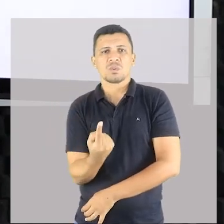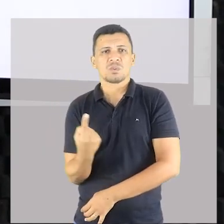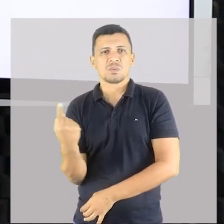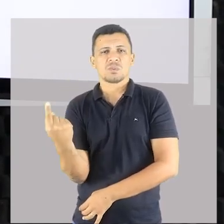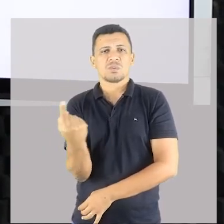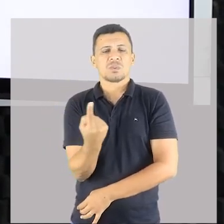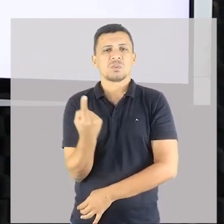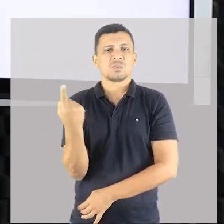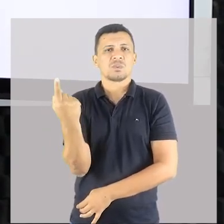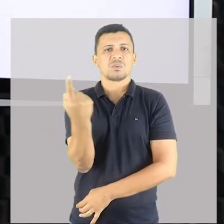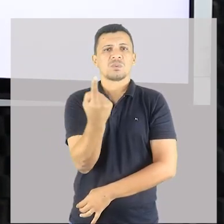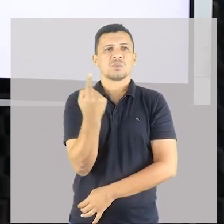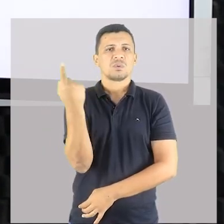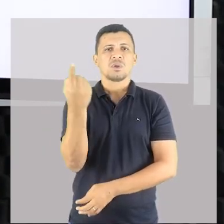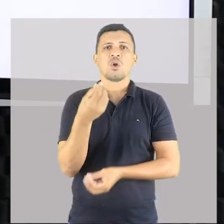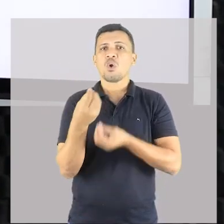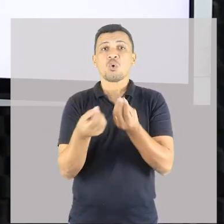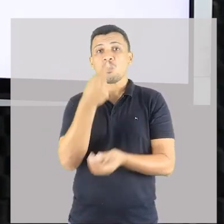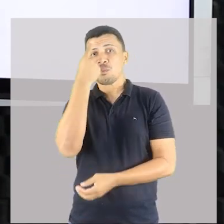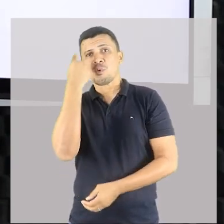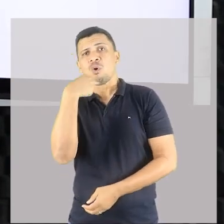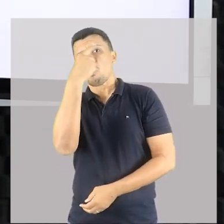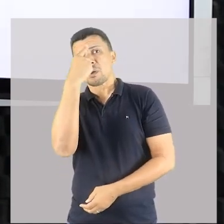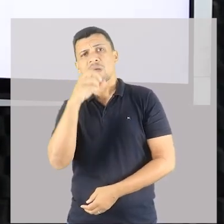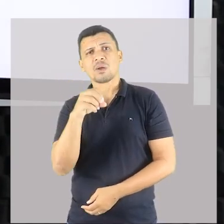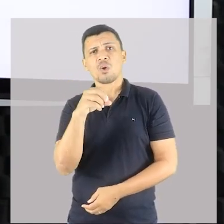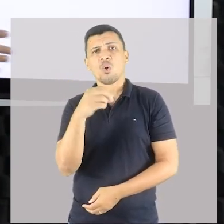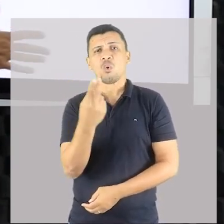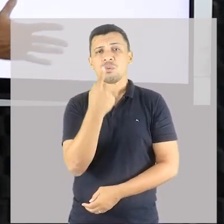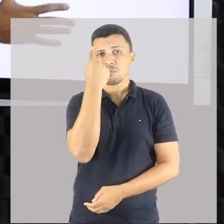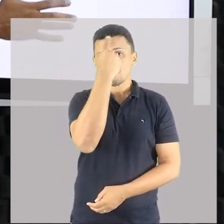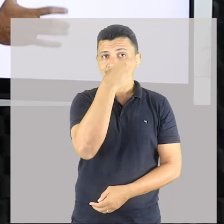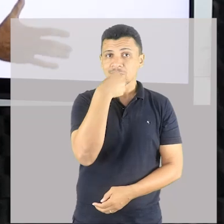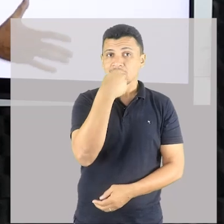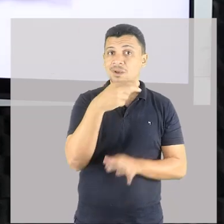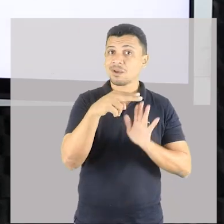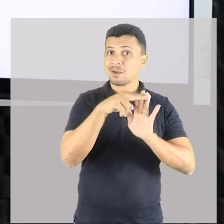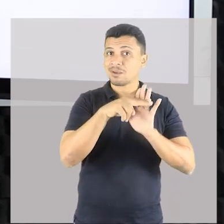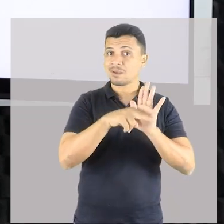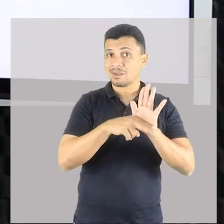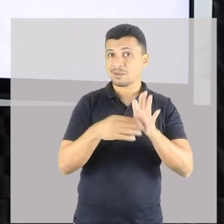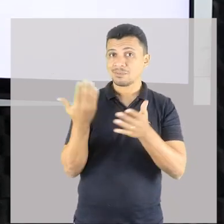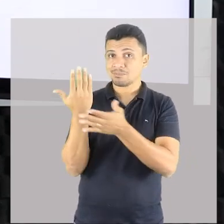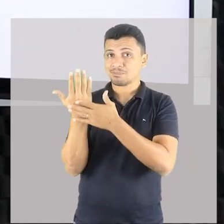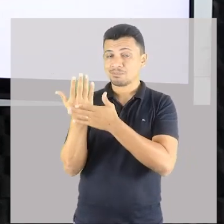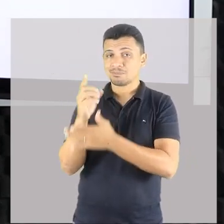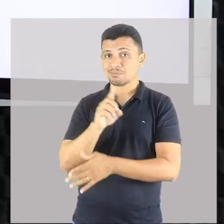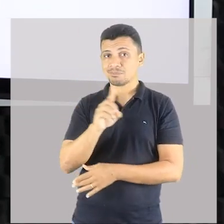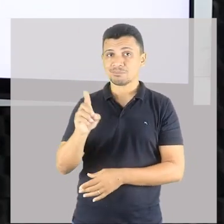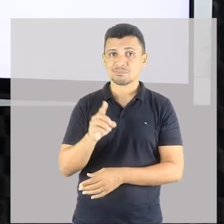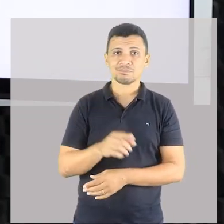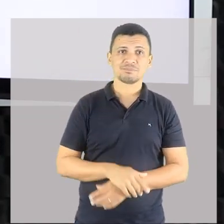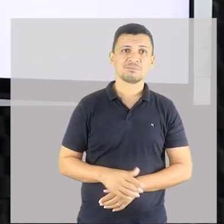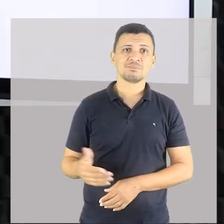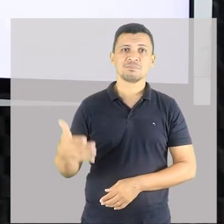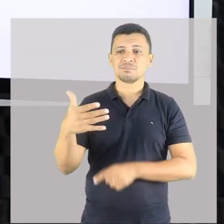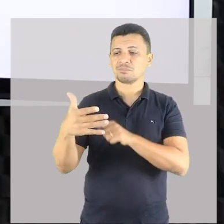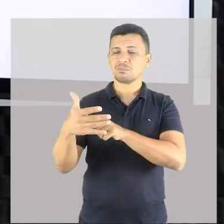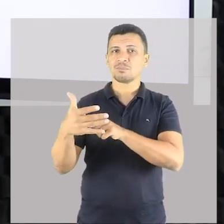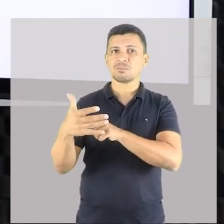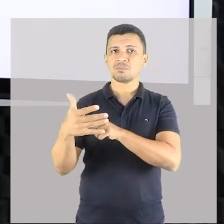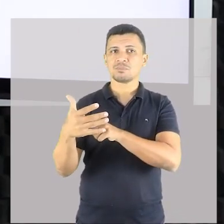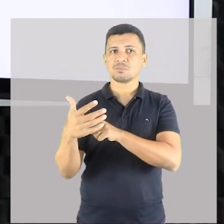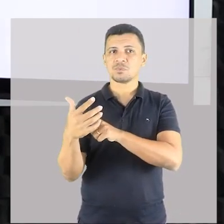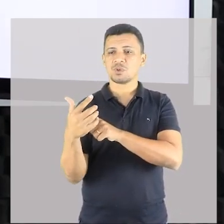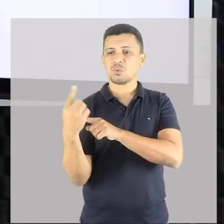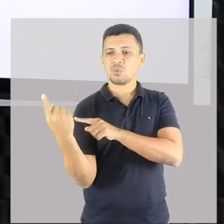o sentido é horário ou anti-horário, qual é o sentido? Regra da mão direita, polegar no sentido da corrente. Aí nesse caso aí, ó,